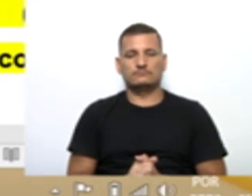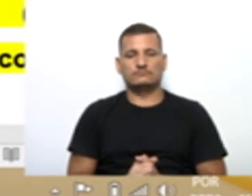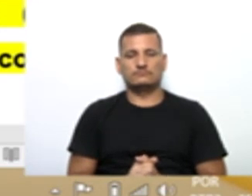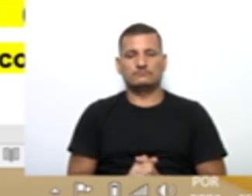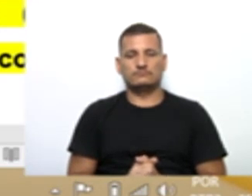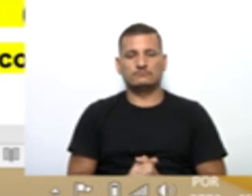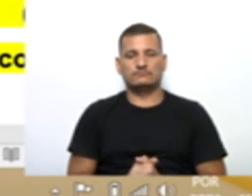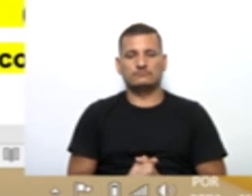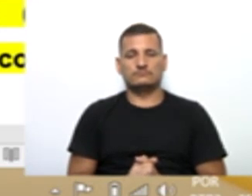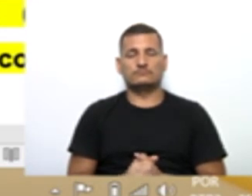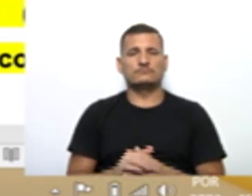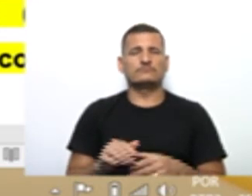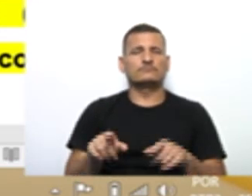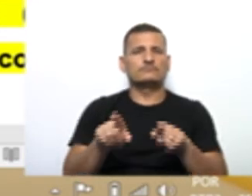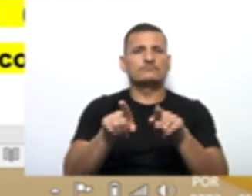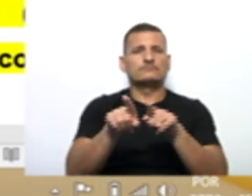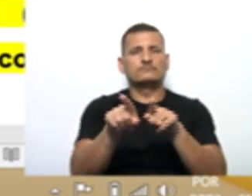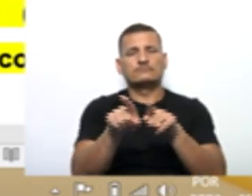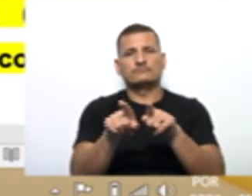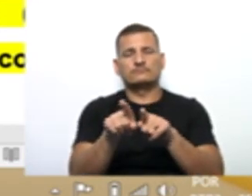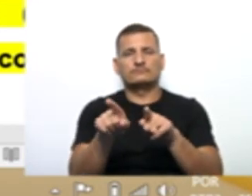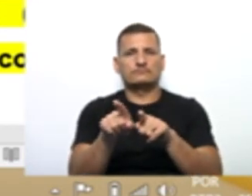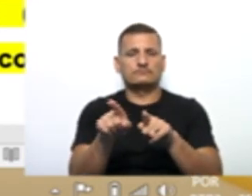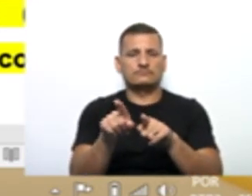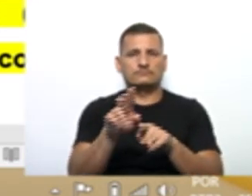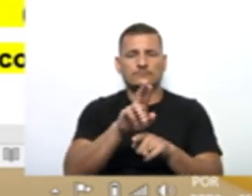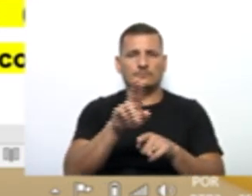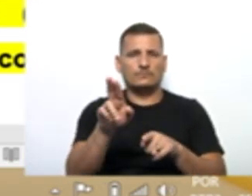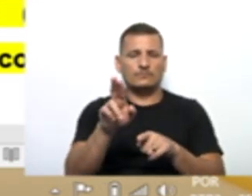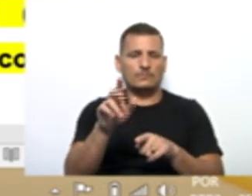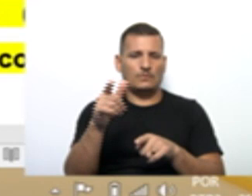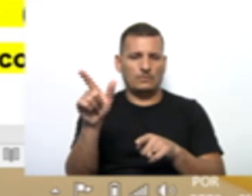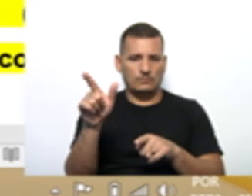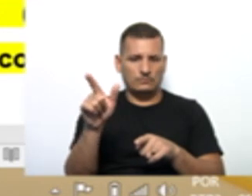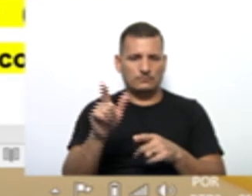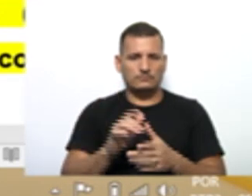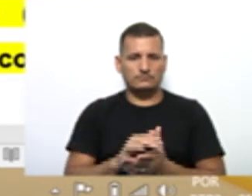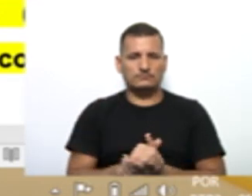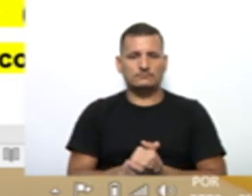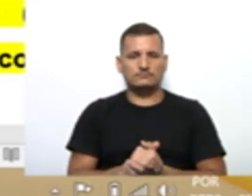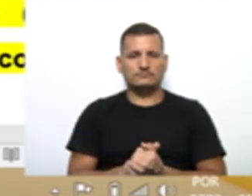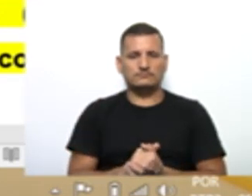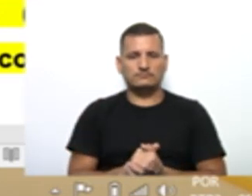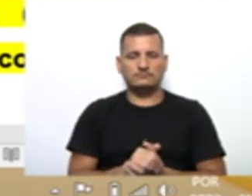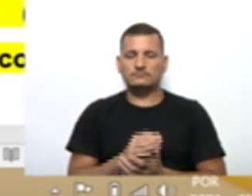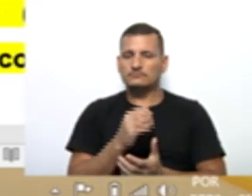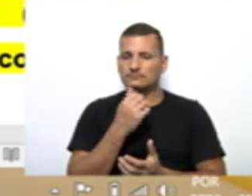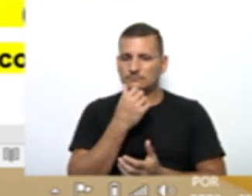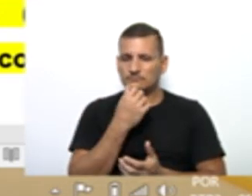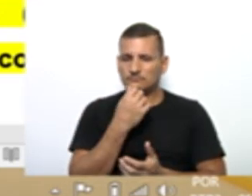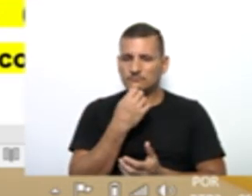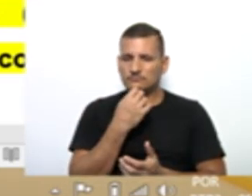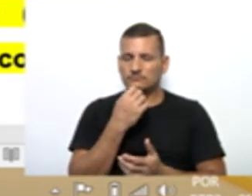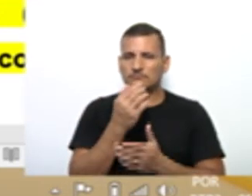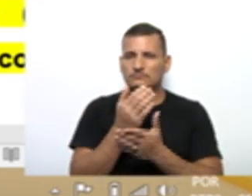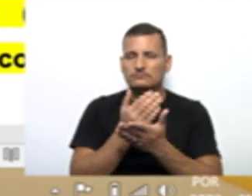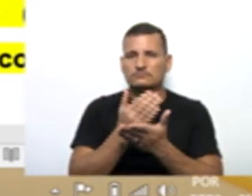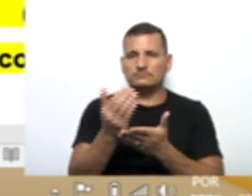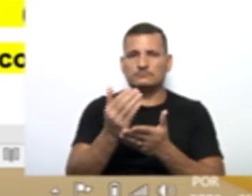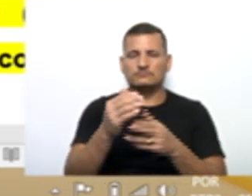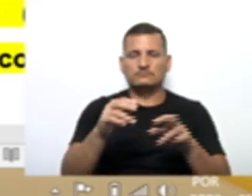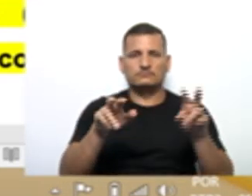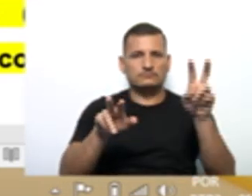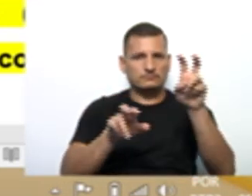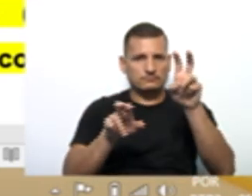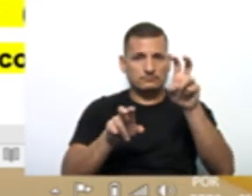no pronome que eu vou deixar aqui, no prenome que eu vou deixar. Quando eu inicio uma citação trazendo